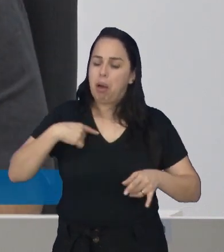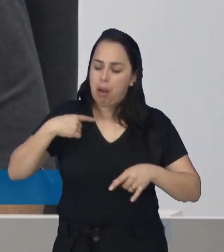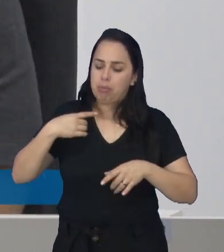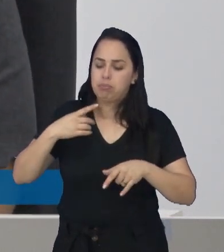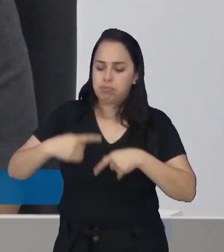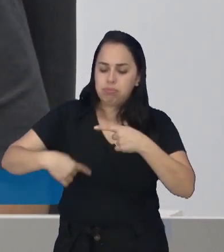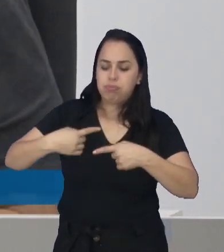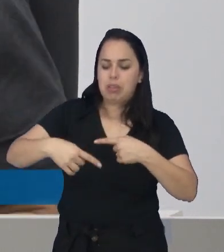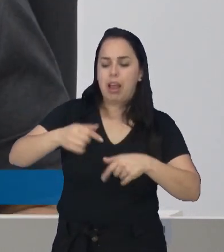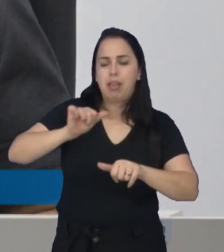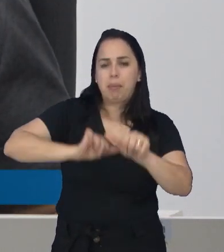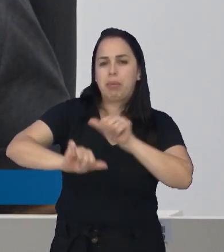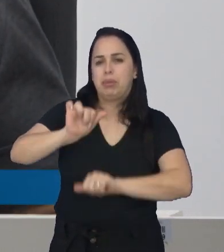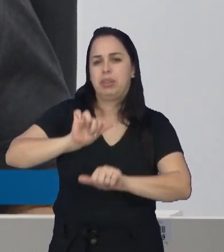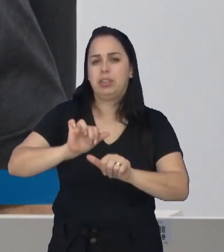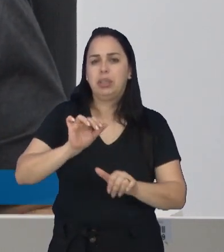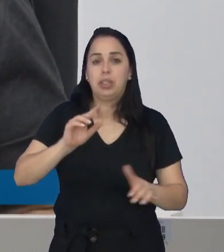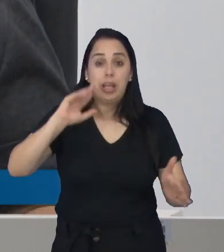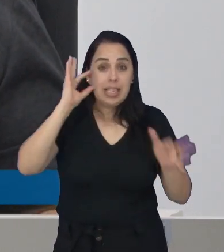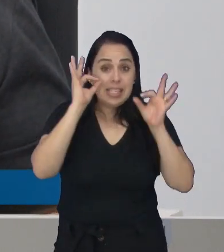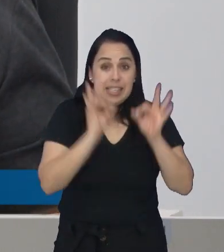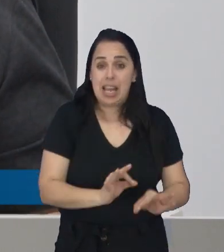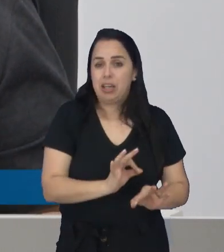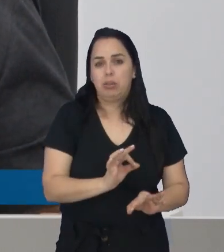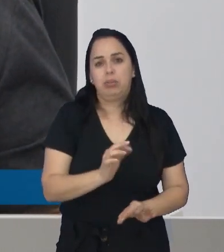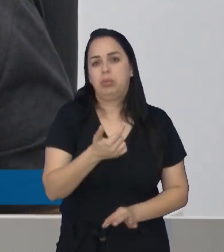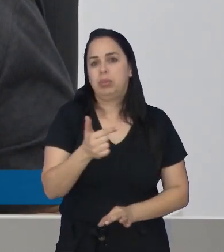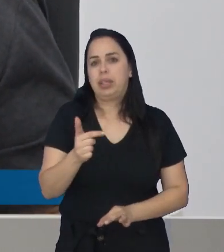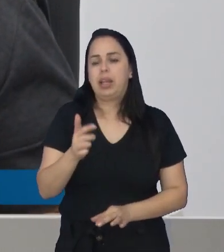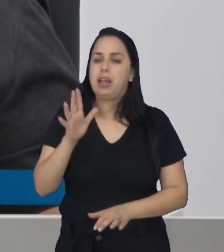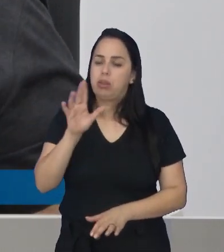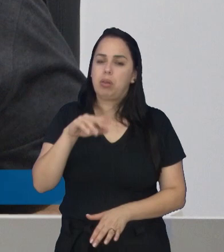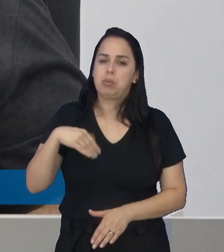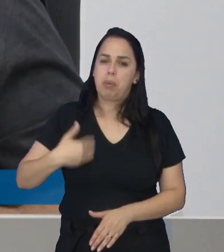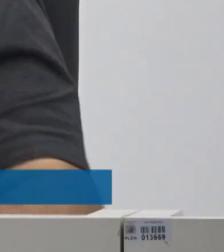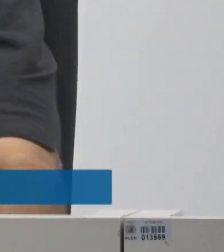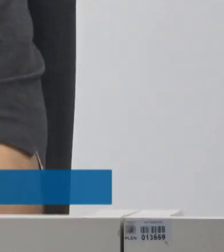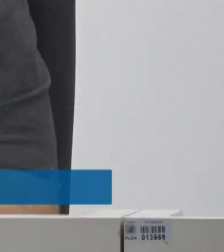o acerto absoluto erro absoluto é um processo de aprendizado